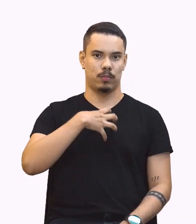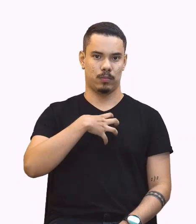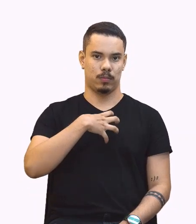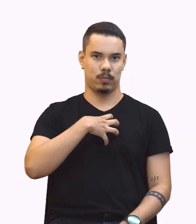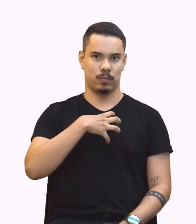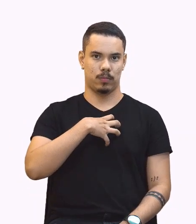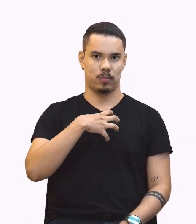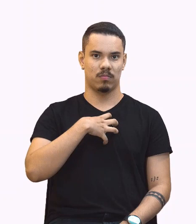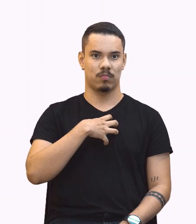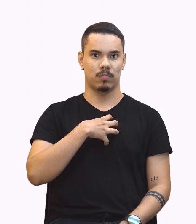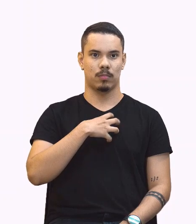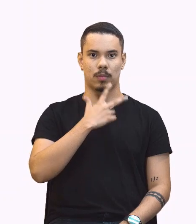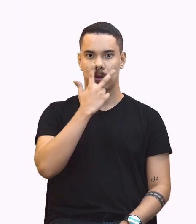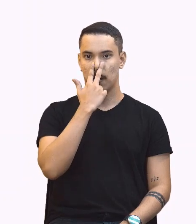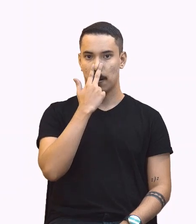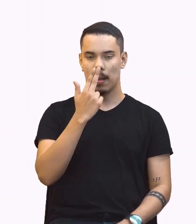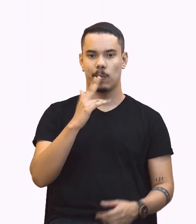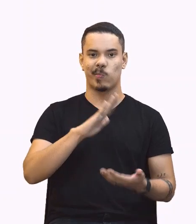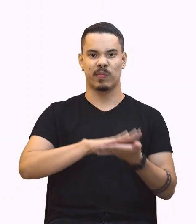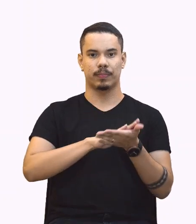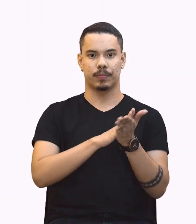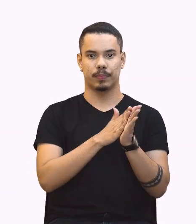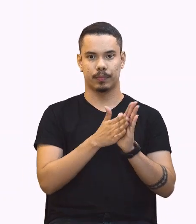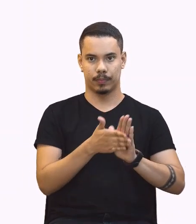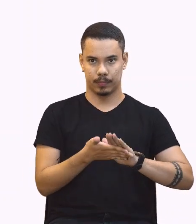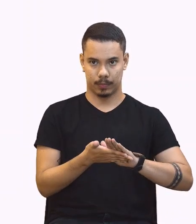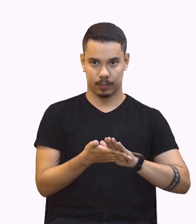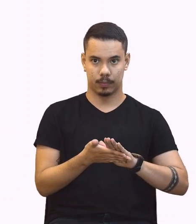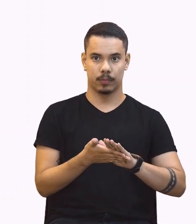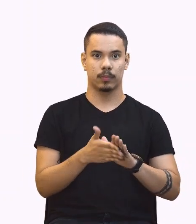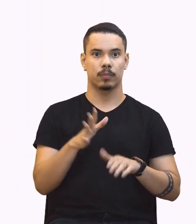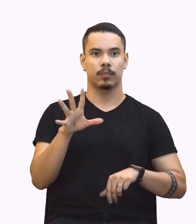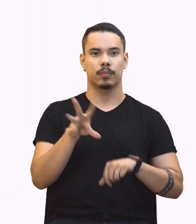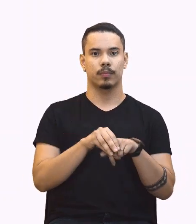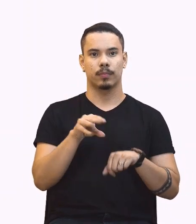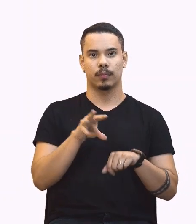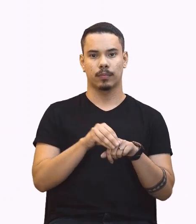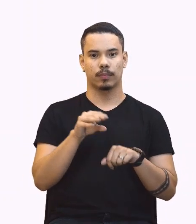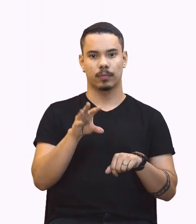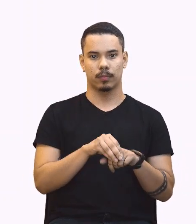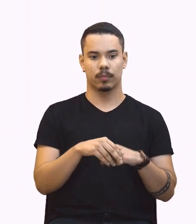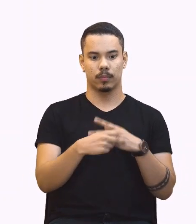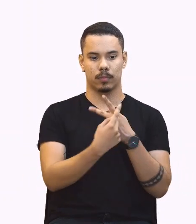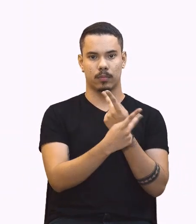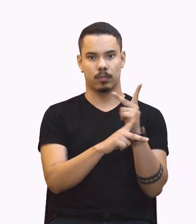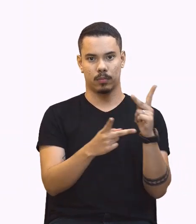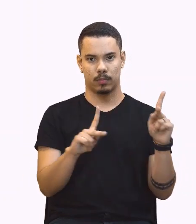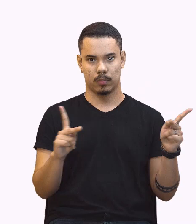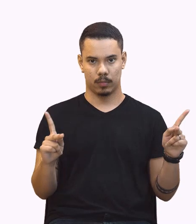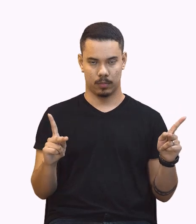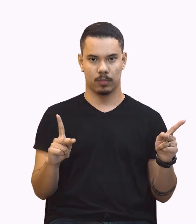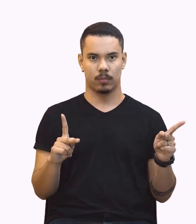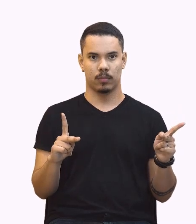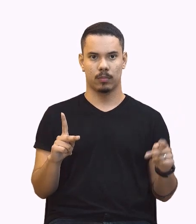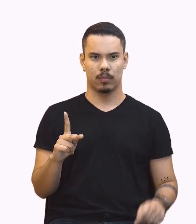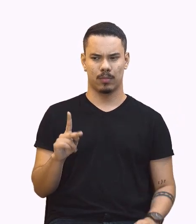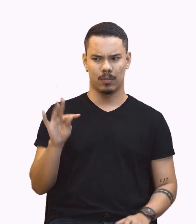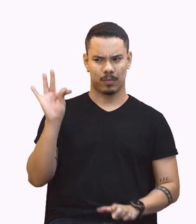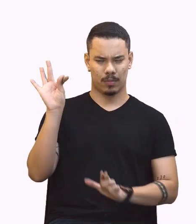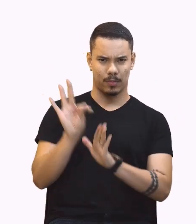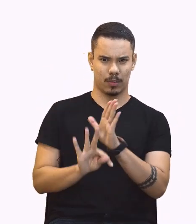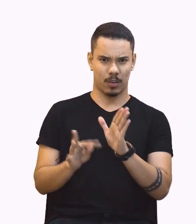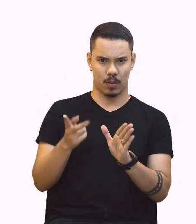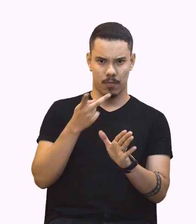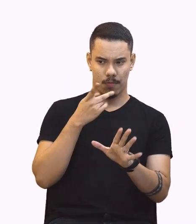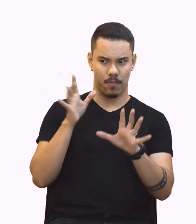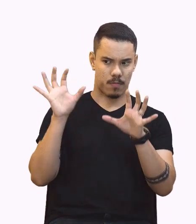e subordinando o conhecimento a eles? Será que o texto fala que os